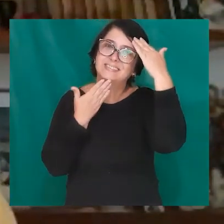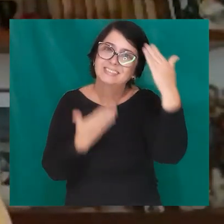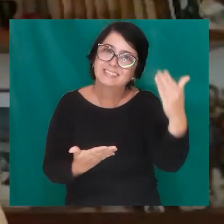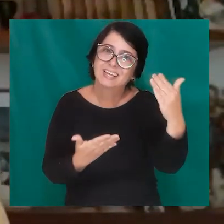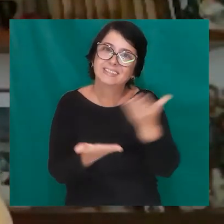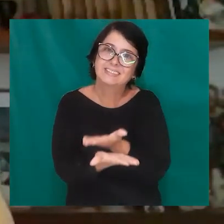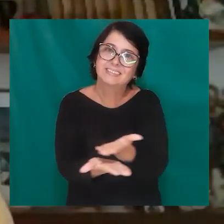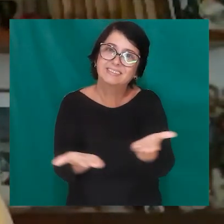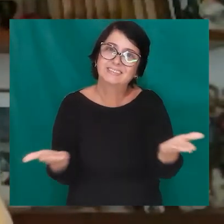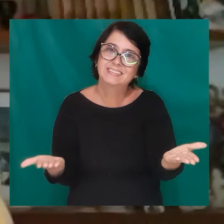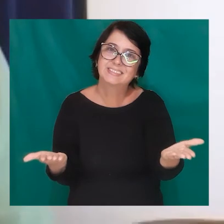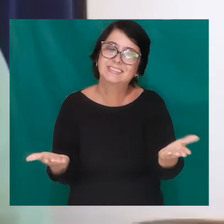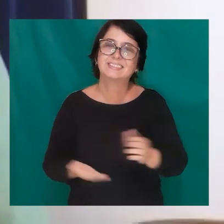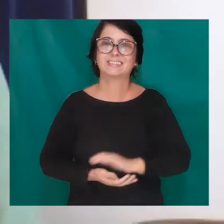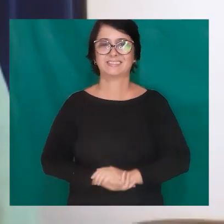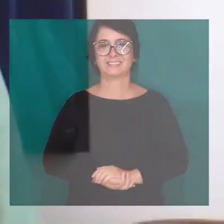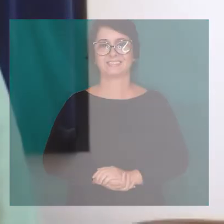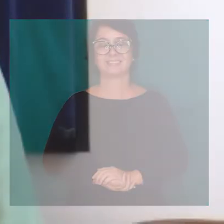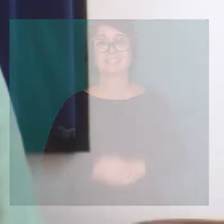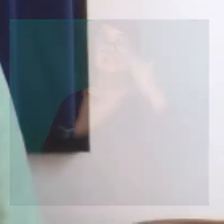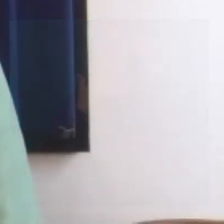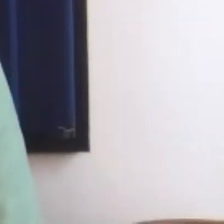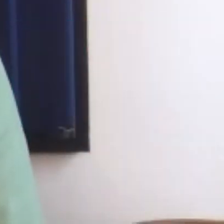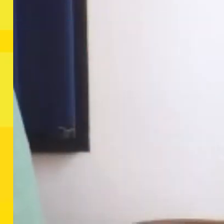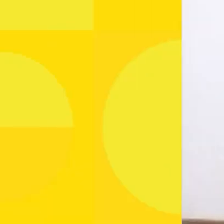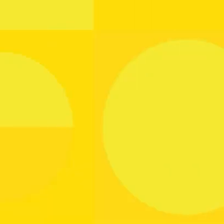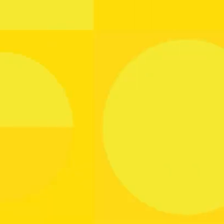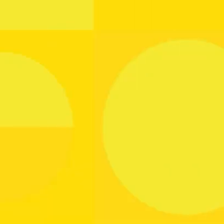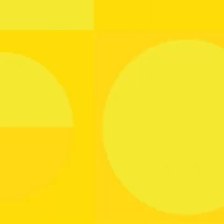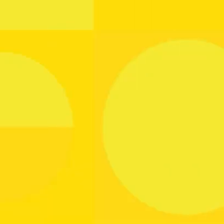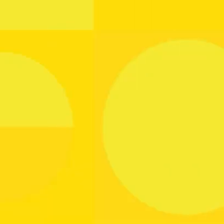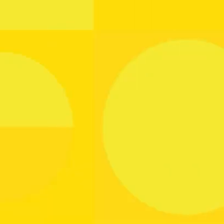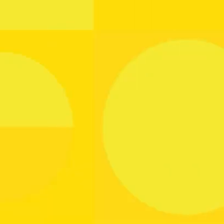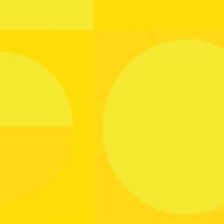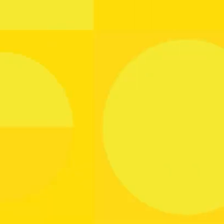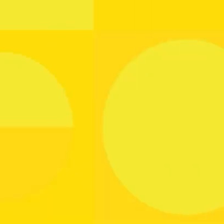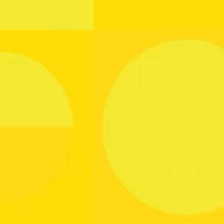Antônio Adolfo. Obrigado. Obrigado. Um abraço, Marcelo. Um abraço, Antônio.